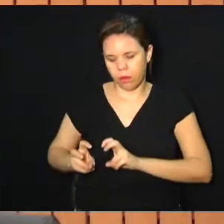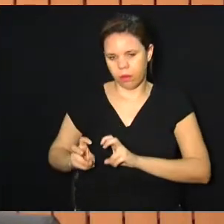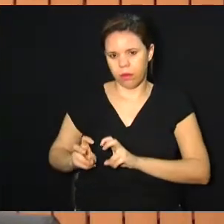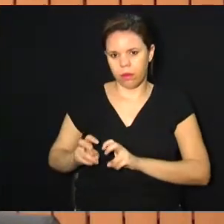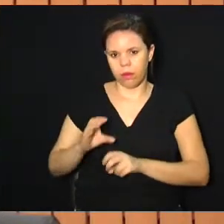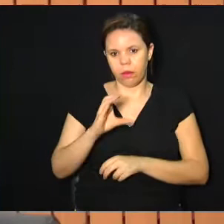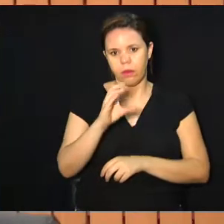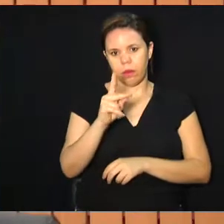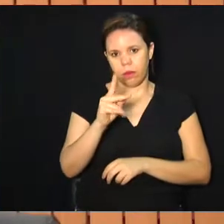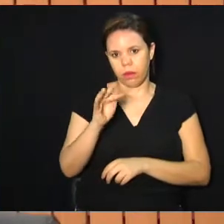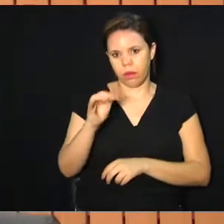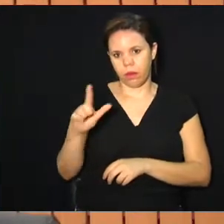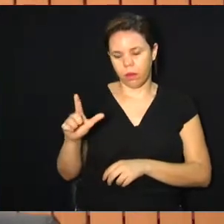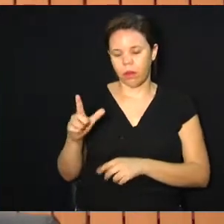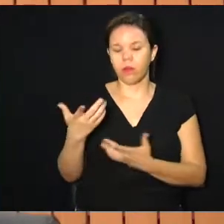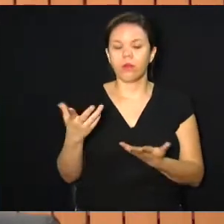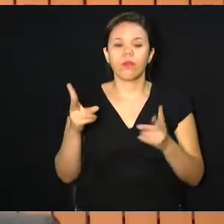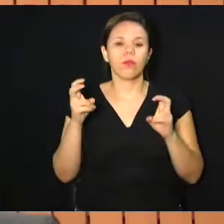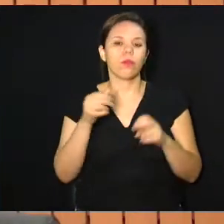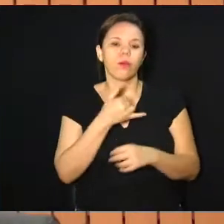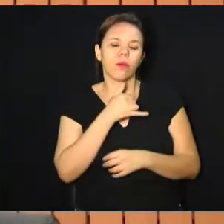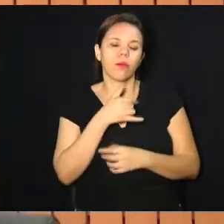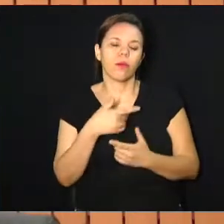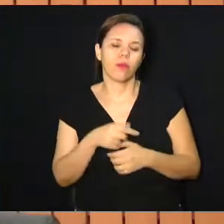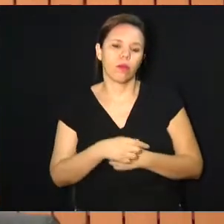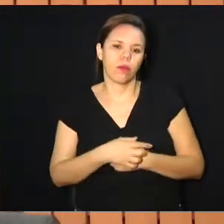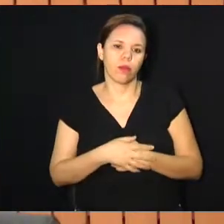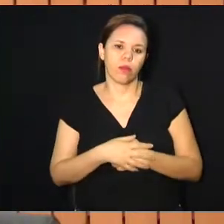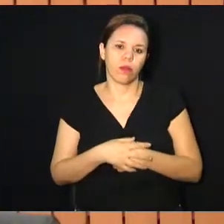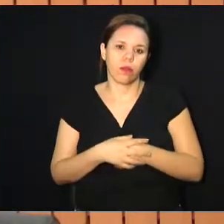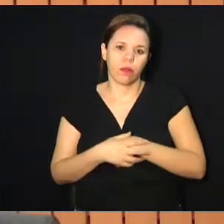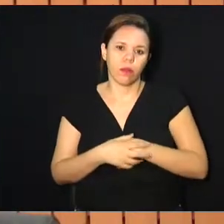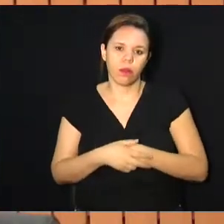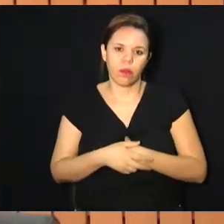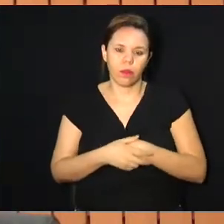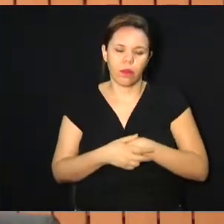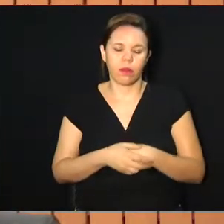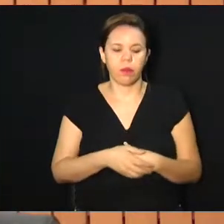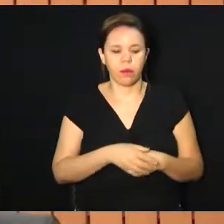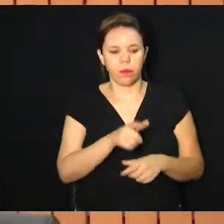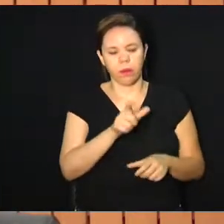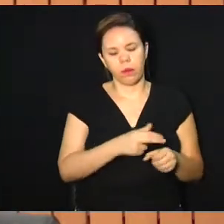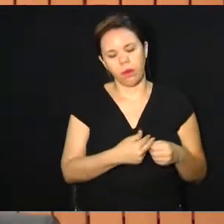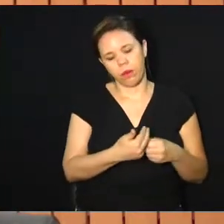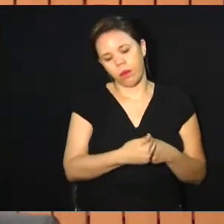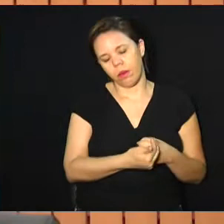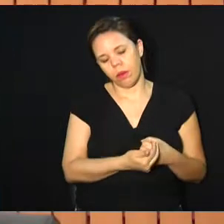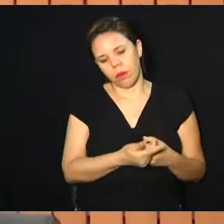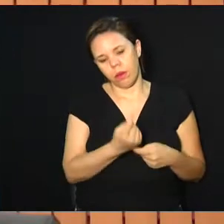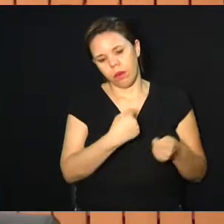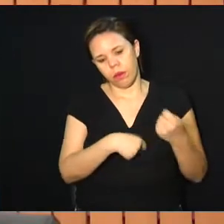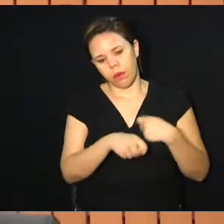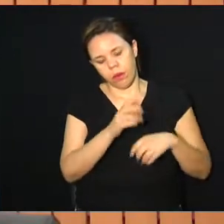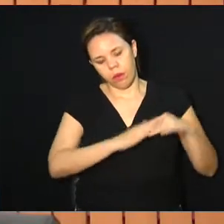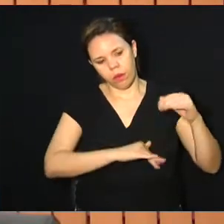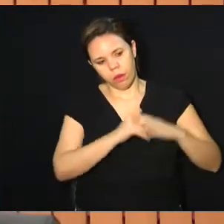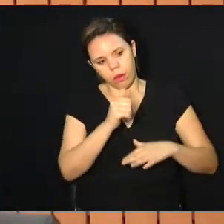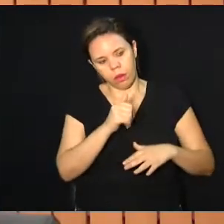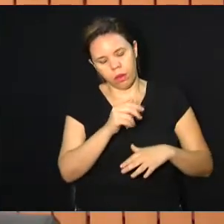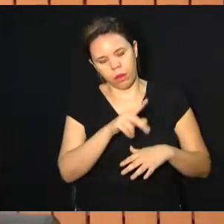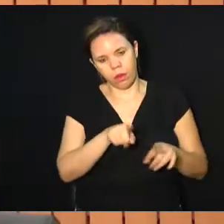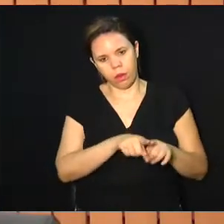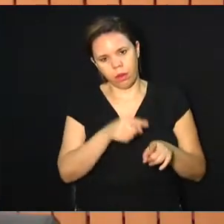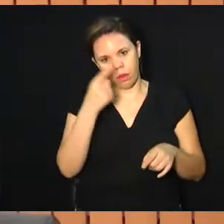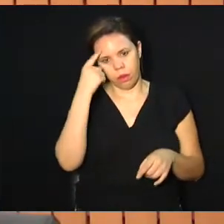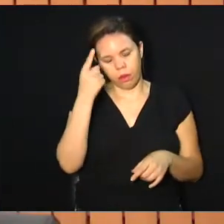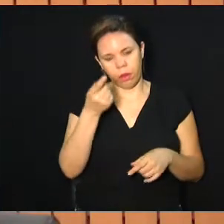CPFL sobre a parte de energia, por exemplo, fazer debate com, enfim, economistas da Unicamp sobre a remuneração, que aqui provavelmente tem ideias, embora eu também não